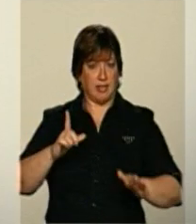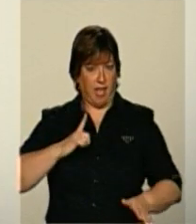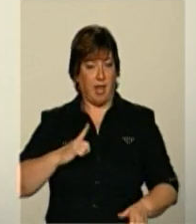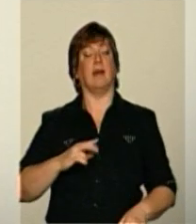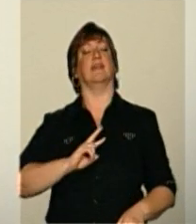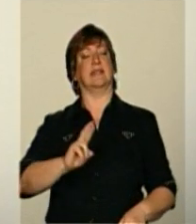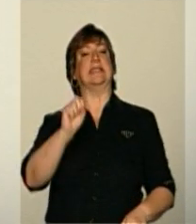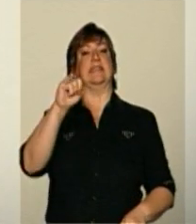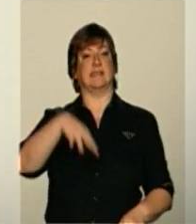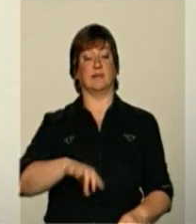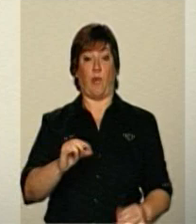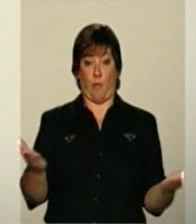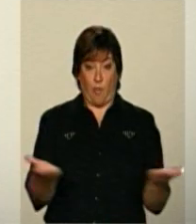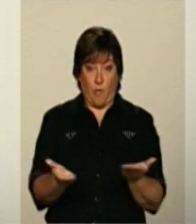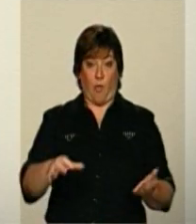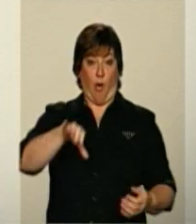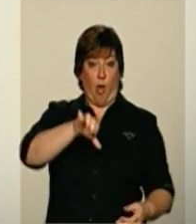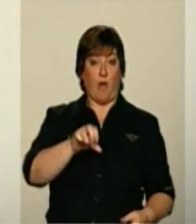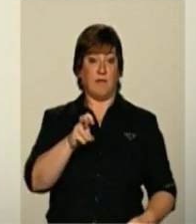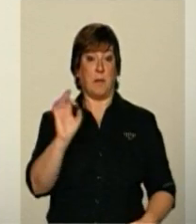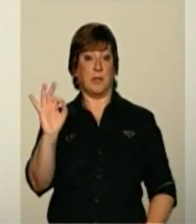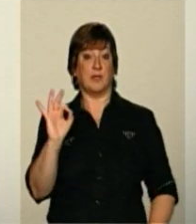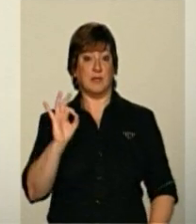sim hoje 95%